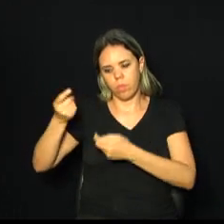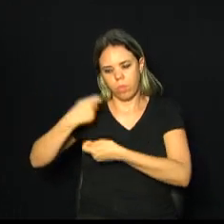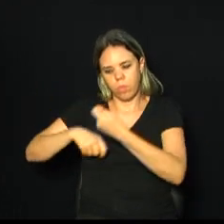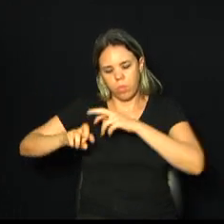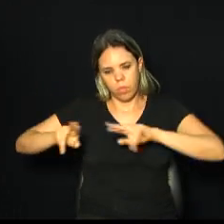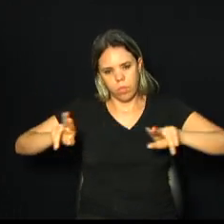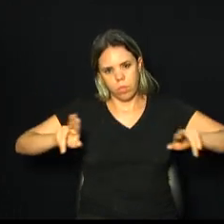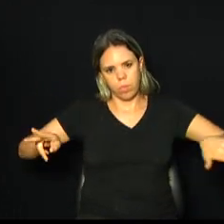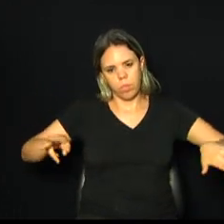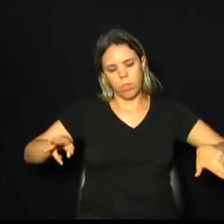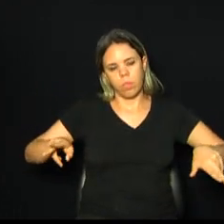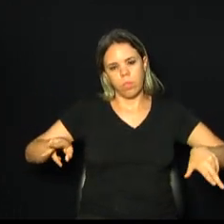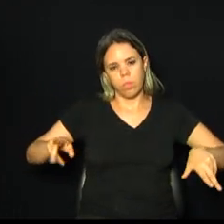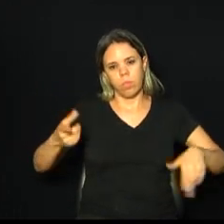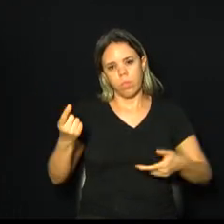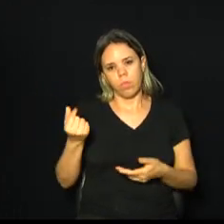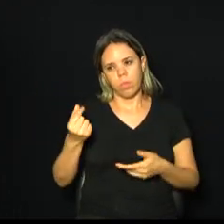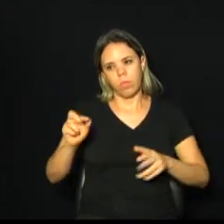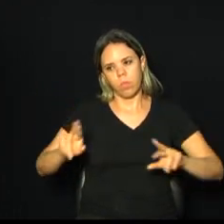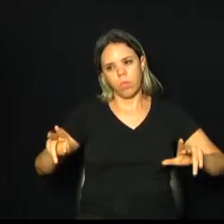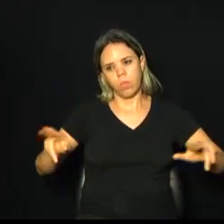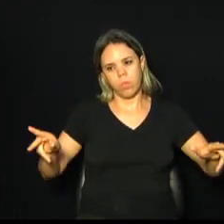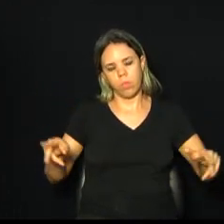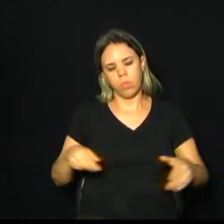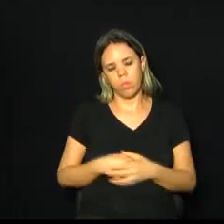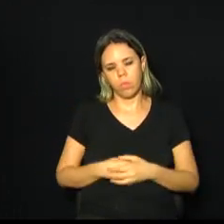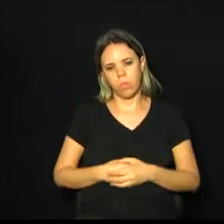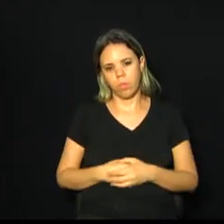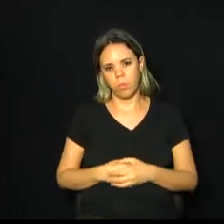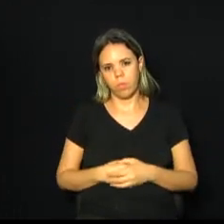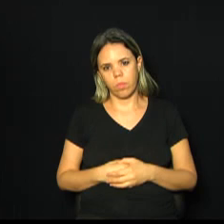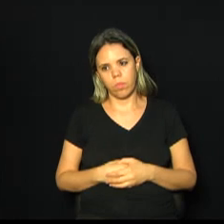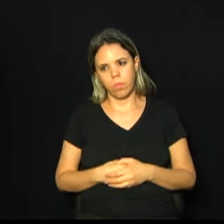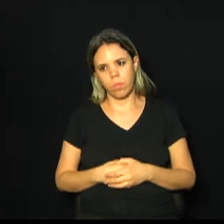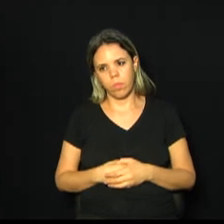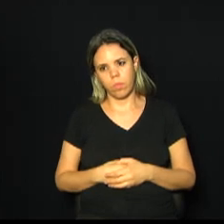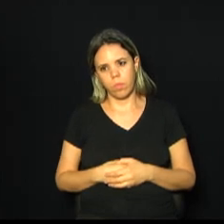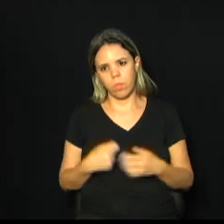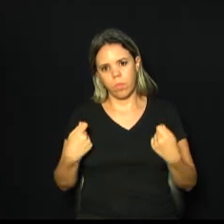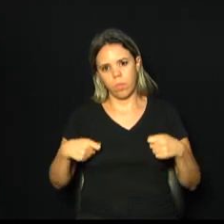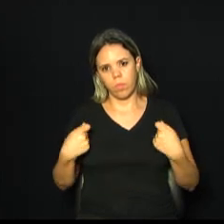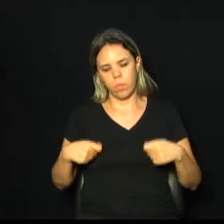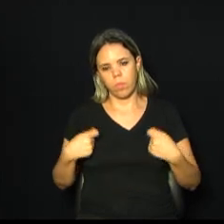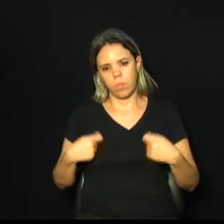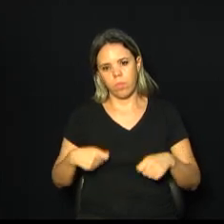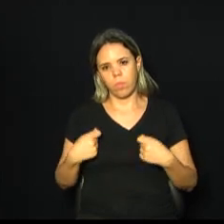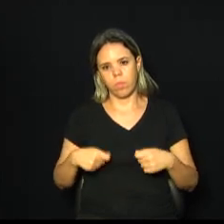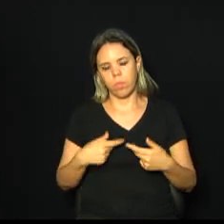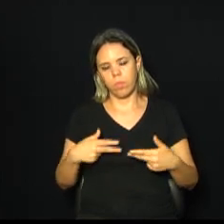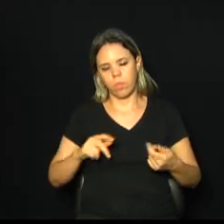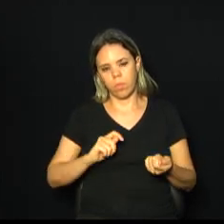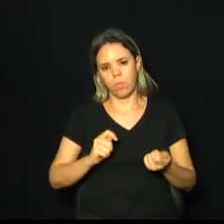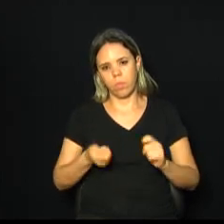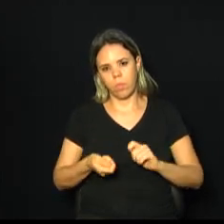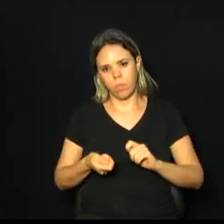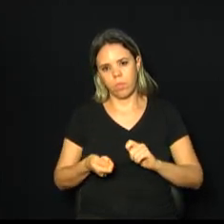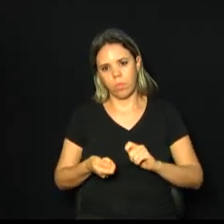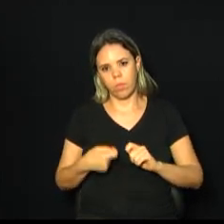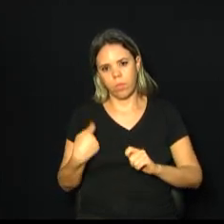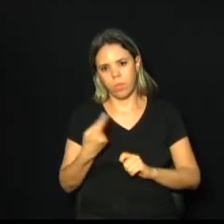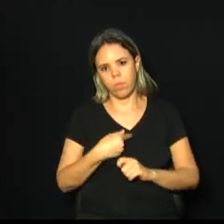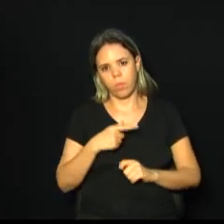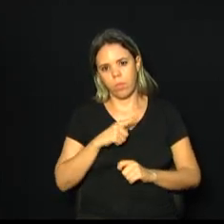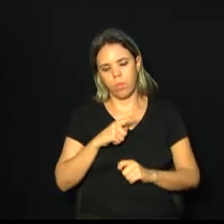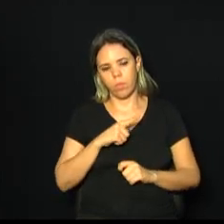é outra e os recursos são outros. Então, ela vai precisar passar por algumas adequações e a gente vai